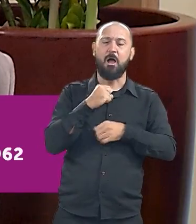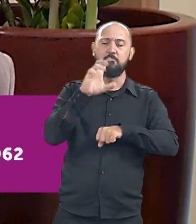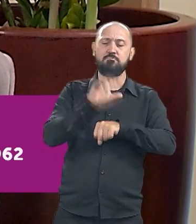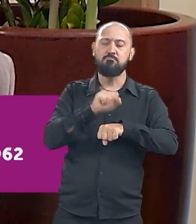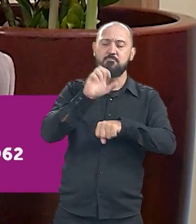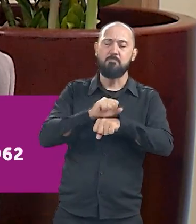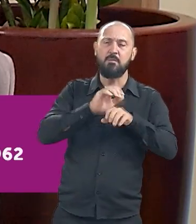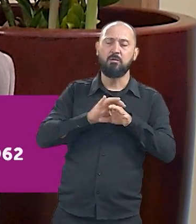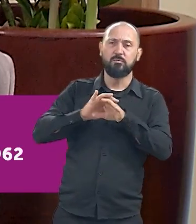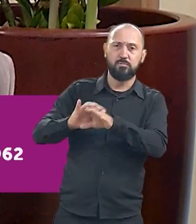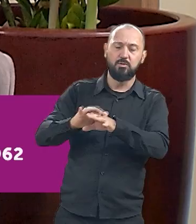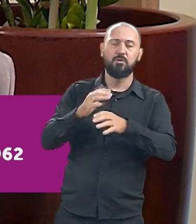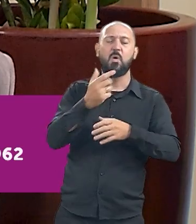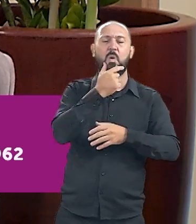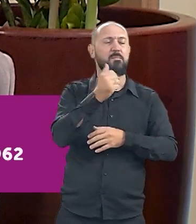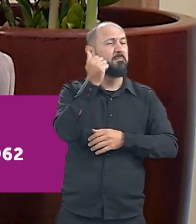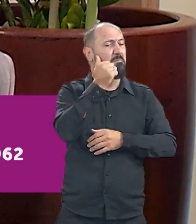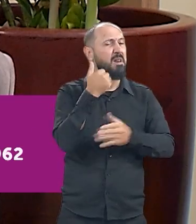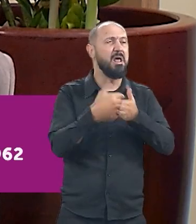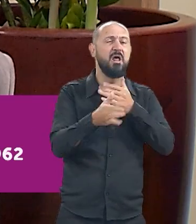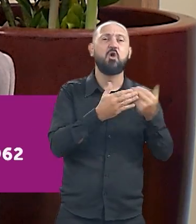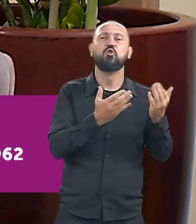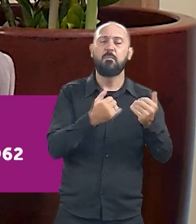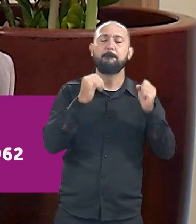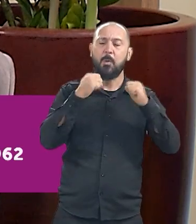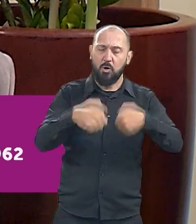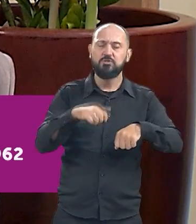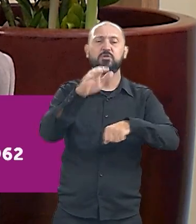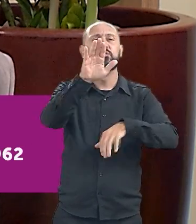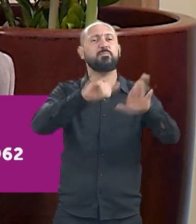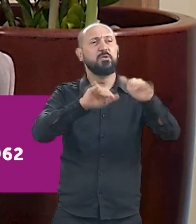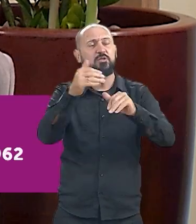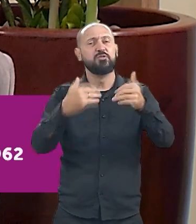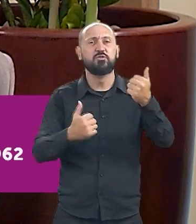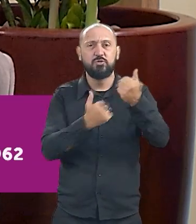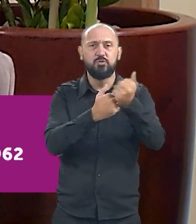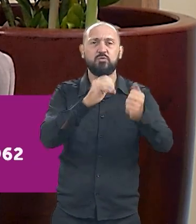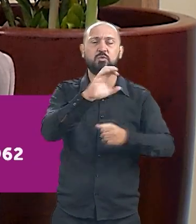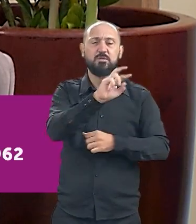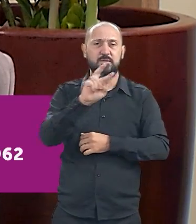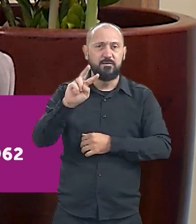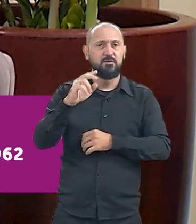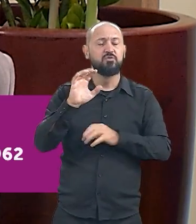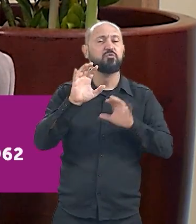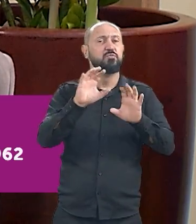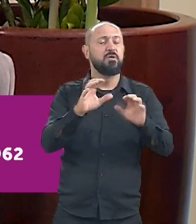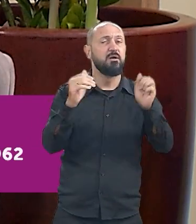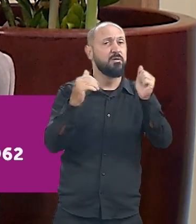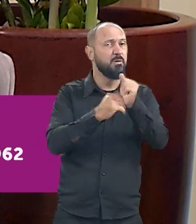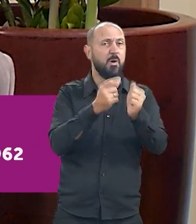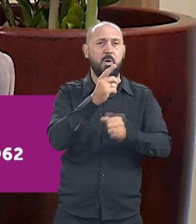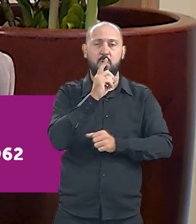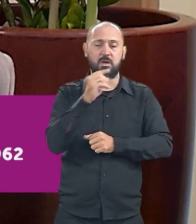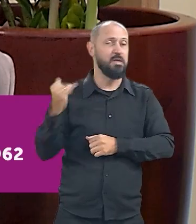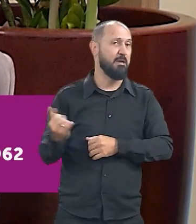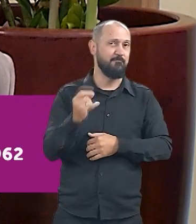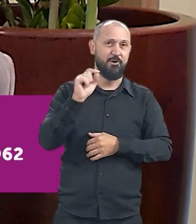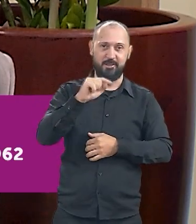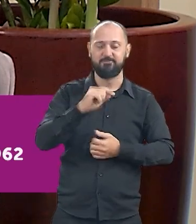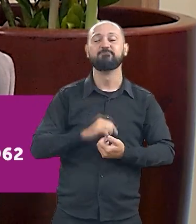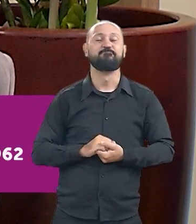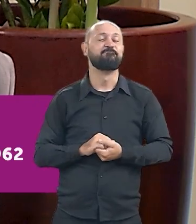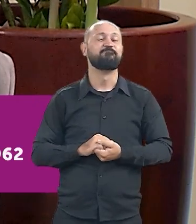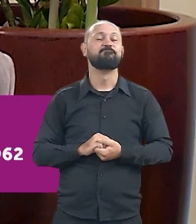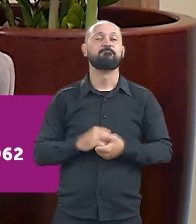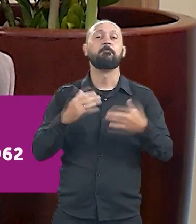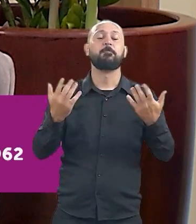homens, mulheres, jovens, eles podem buscar apoio do CVV aí de forma sigilosa, o que é muito importante. E